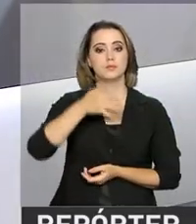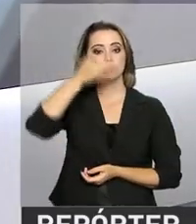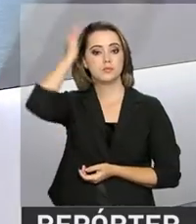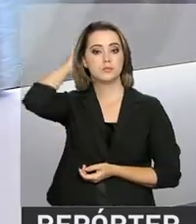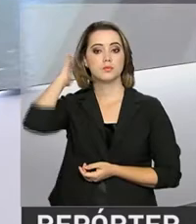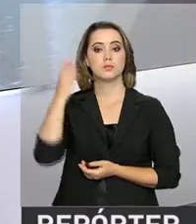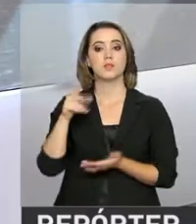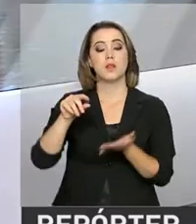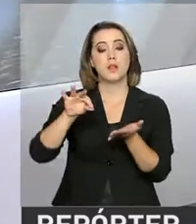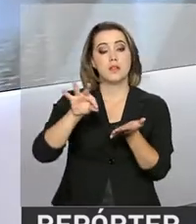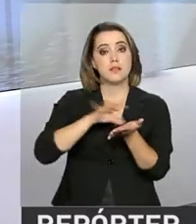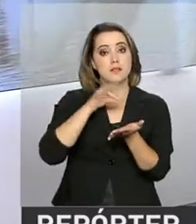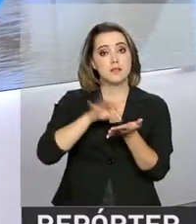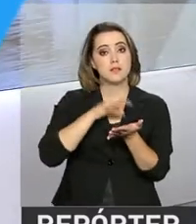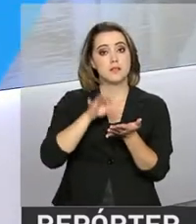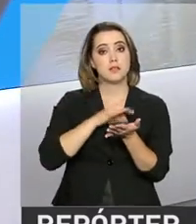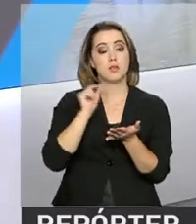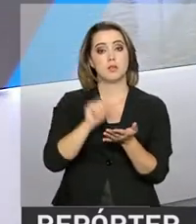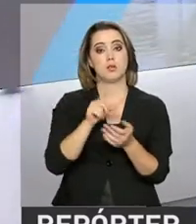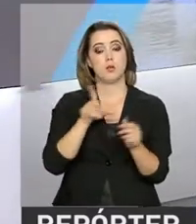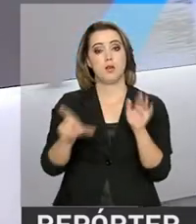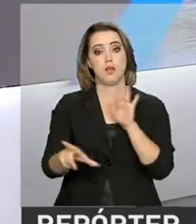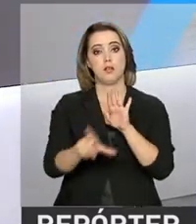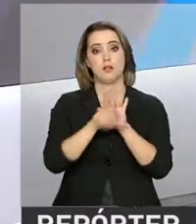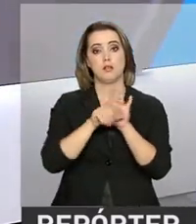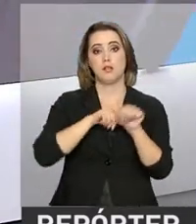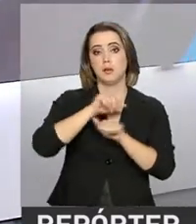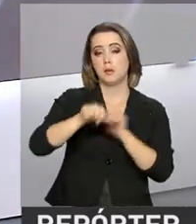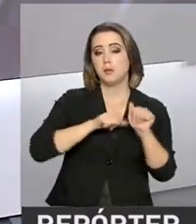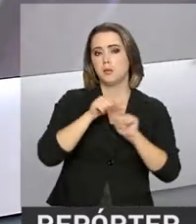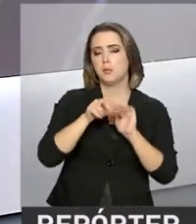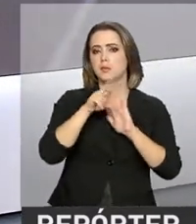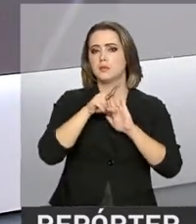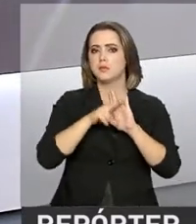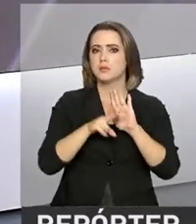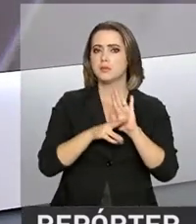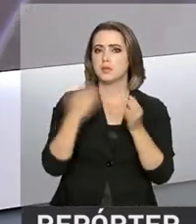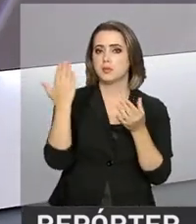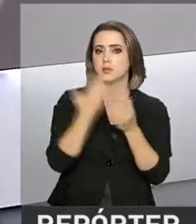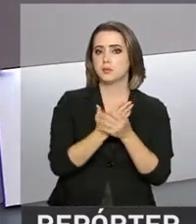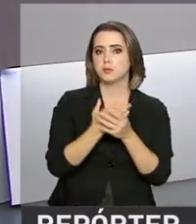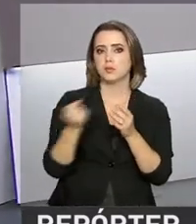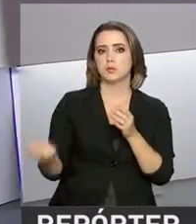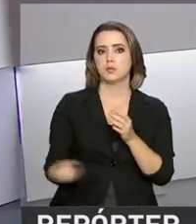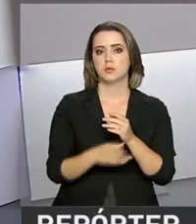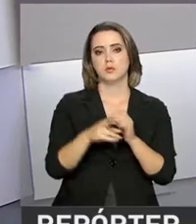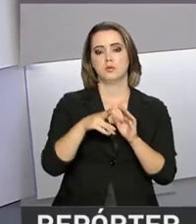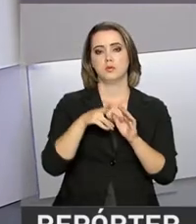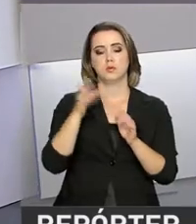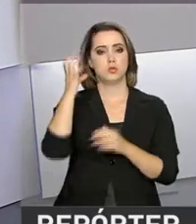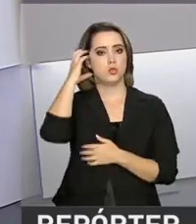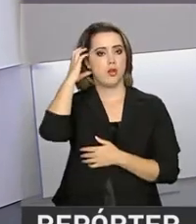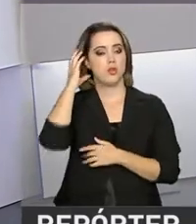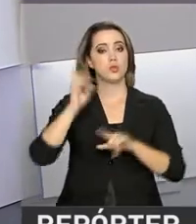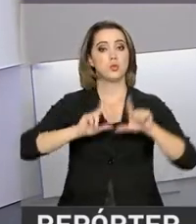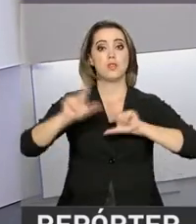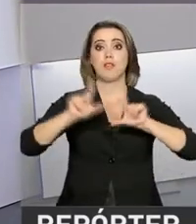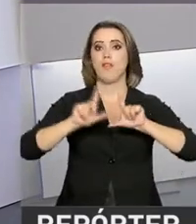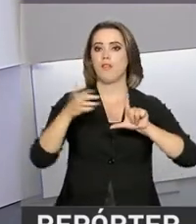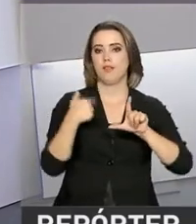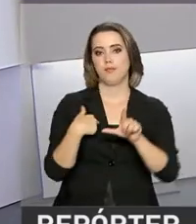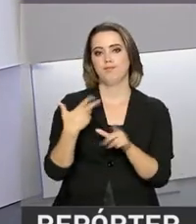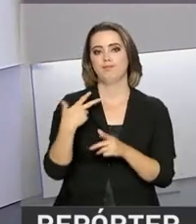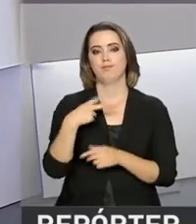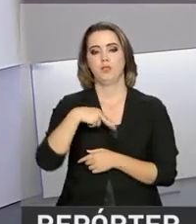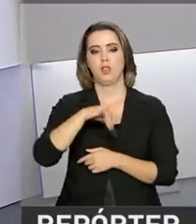Michel Temer assinou agora há pouco a lei que altera as regras dos processos de renovação dos serviços de rádio e televisão. O repórter Ney